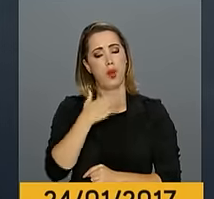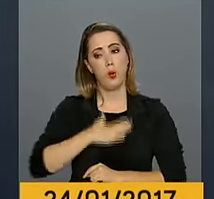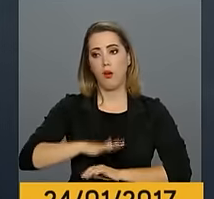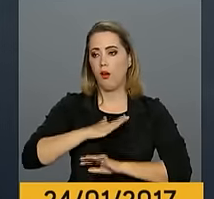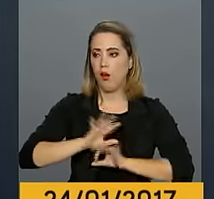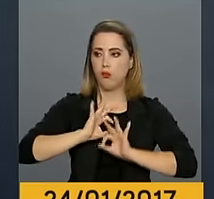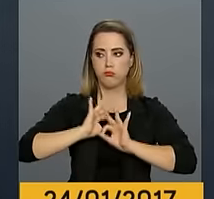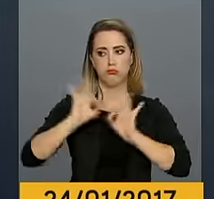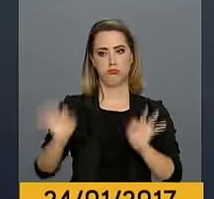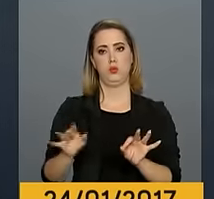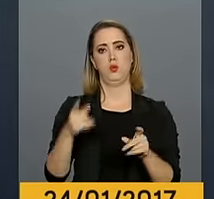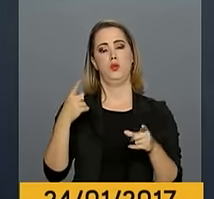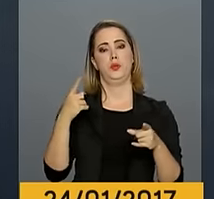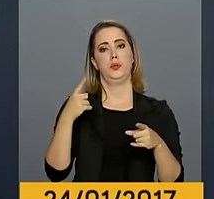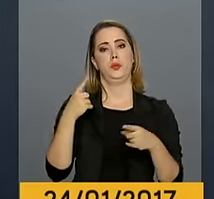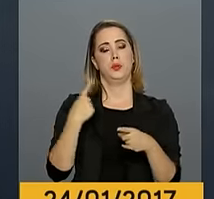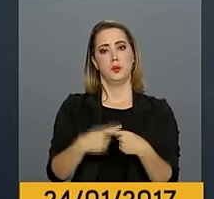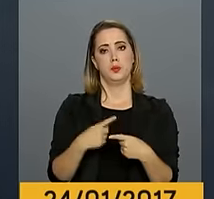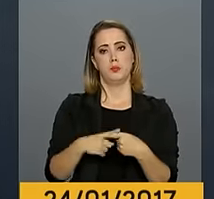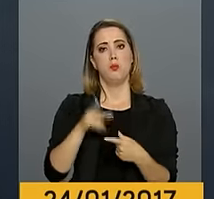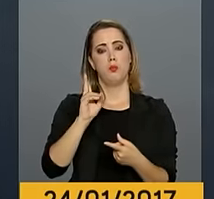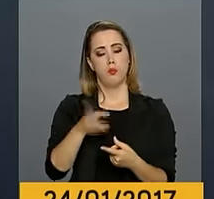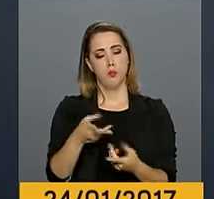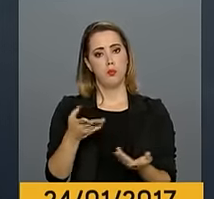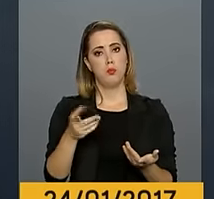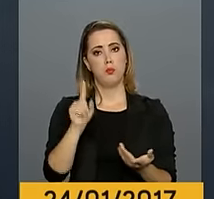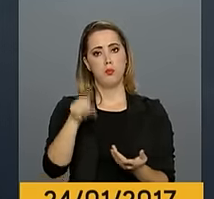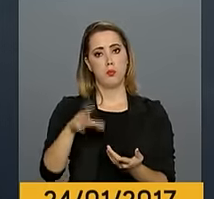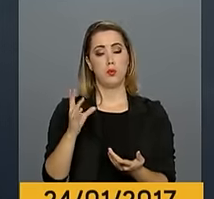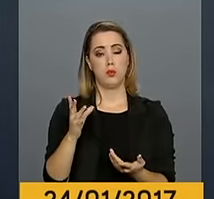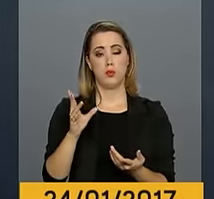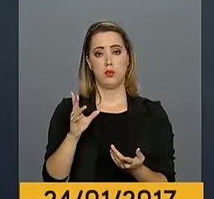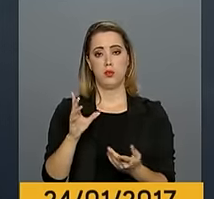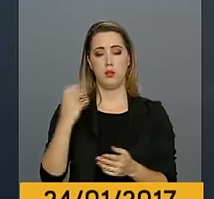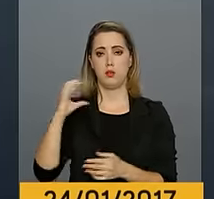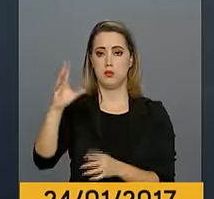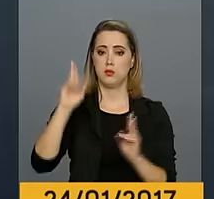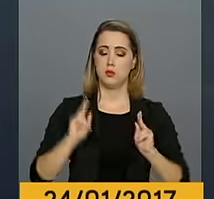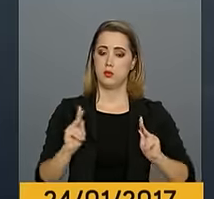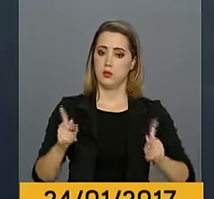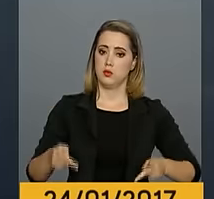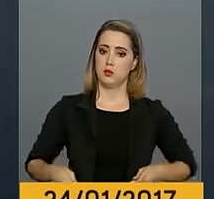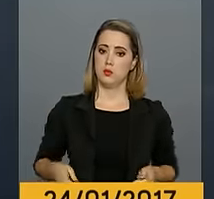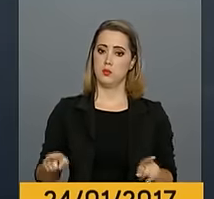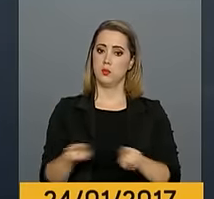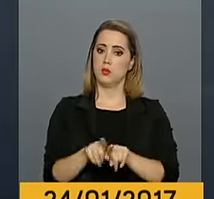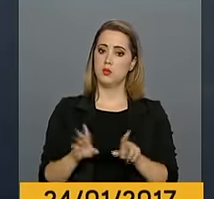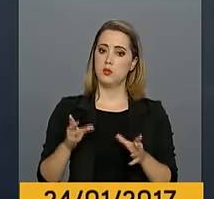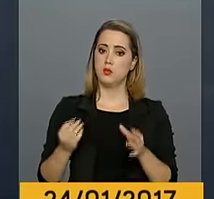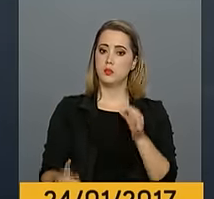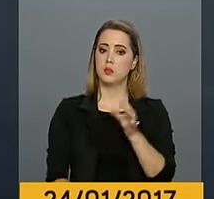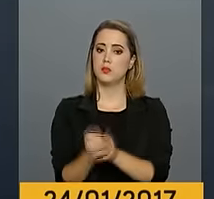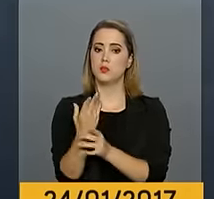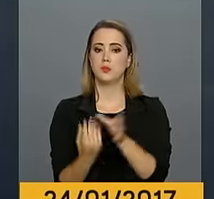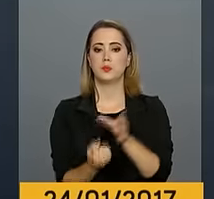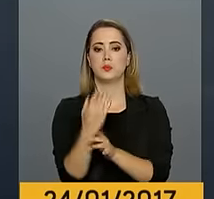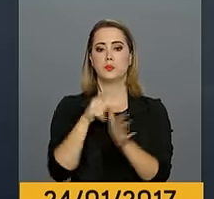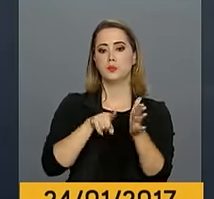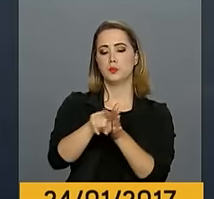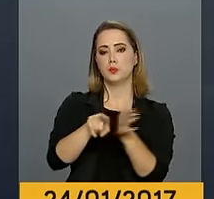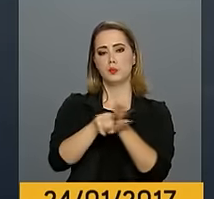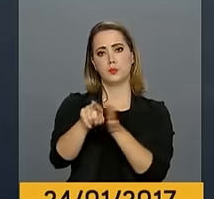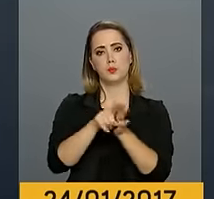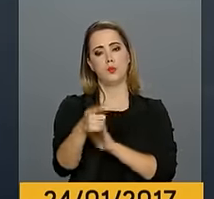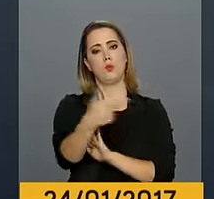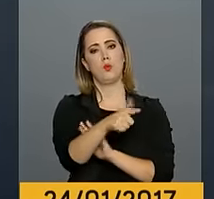embora seja, digamos, cultor das ciências humanas, né, também nas ciências humanas se produz em matéria de pesquisa